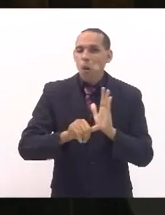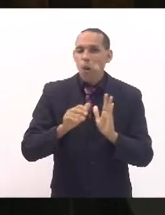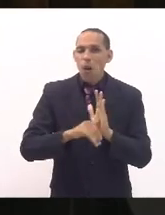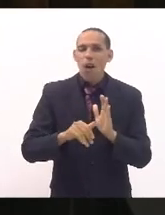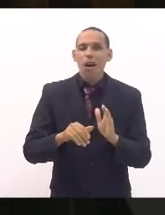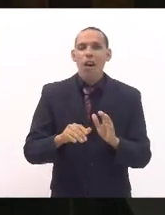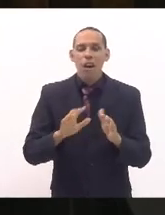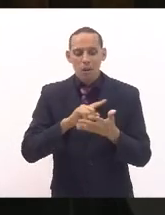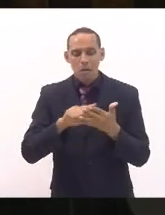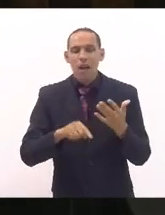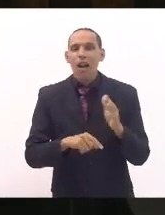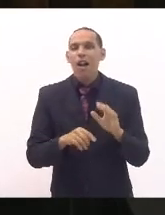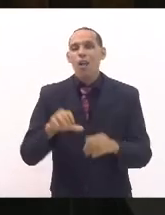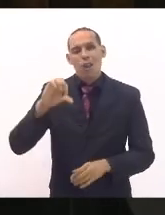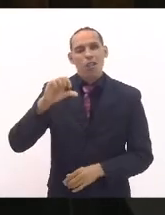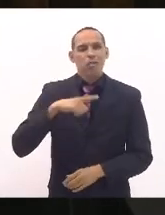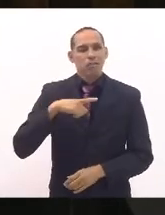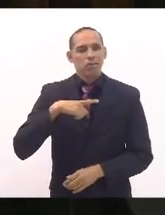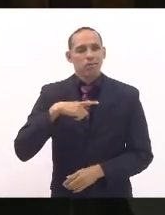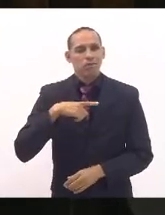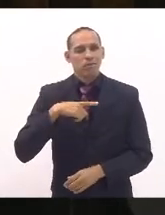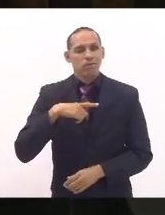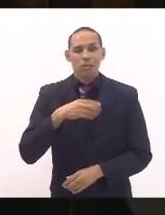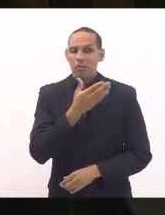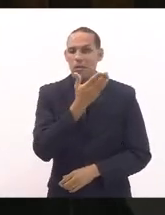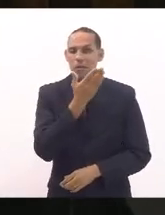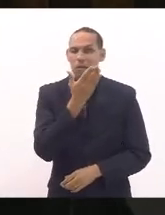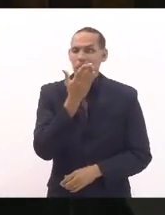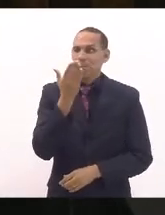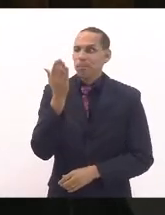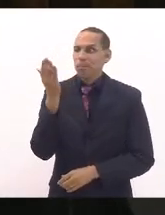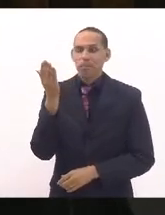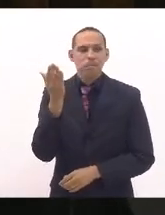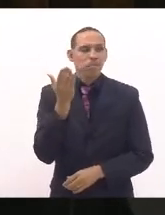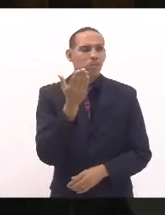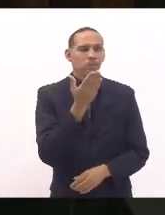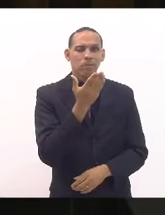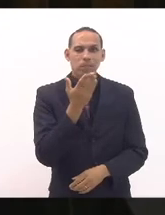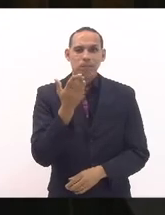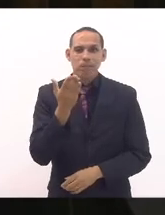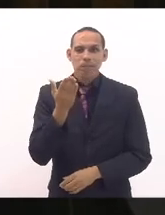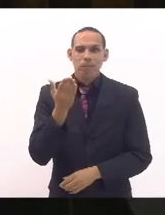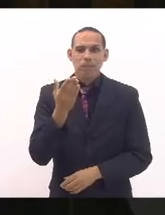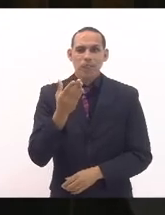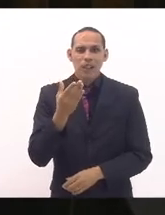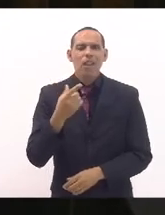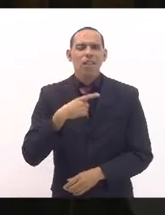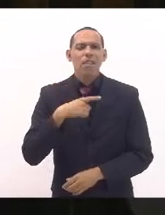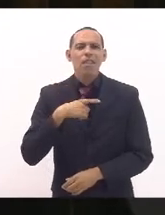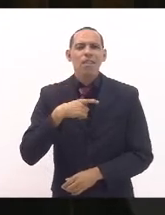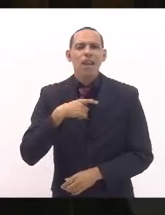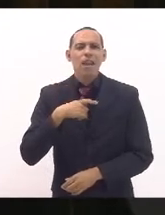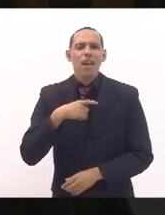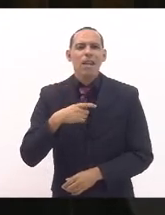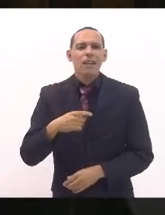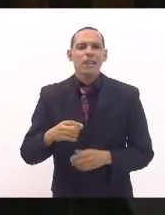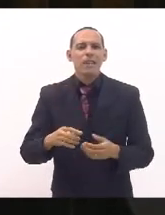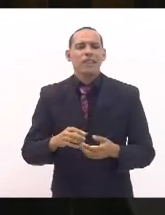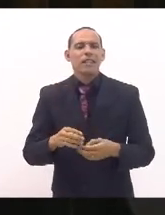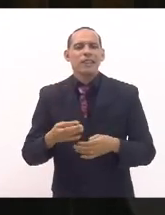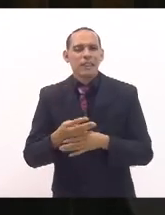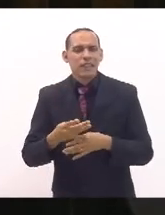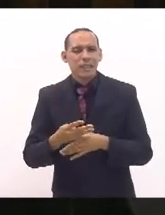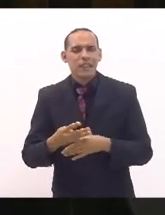jogo. Se Vossas Excelências e os senhores que estão aí nas galerias têm síndrome de Estocolmo, de criar apego